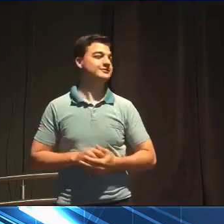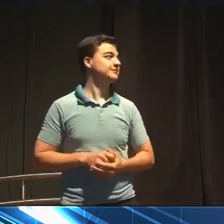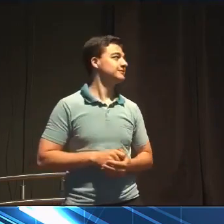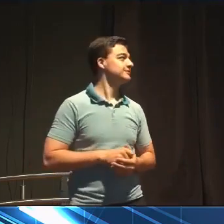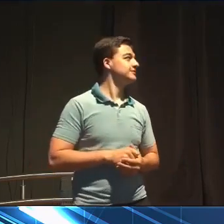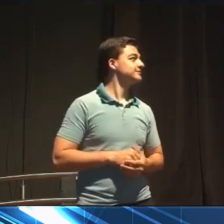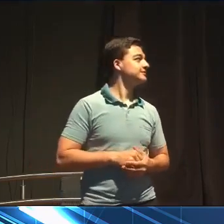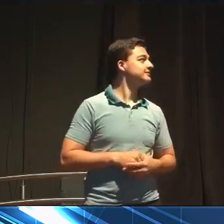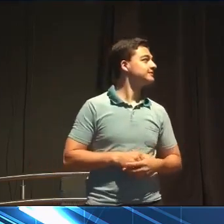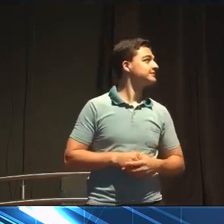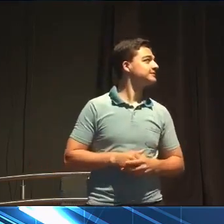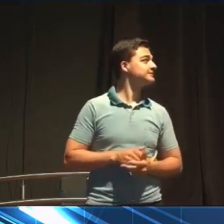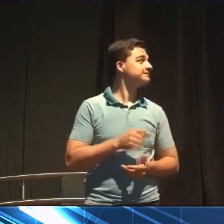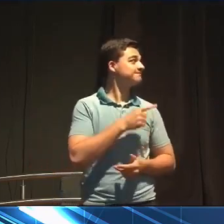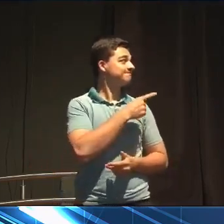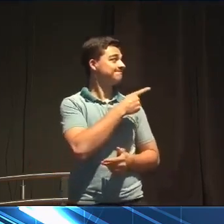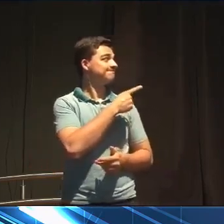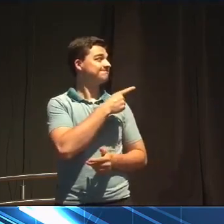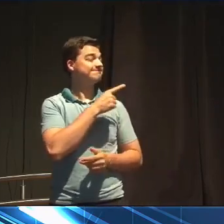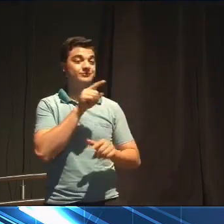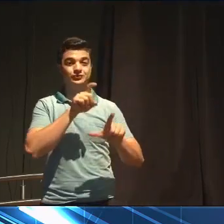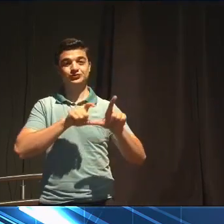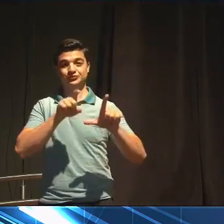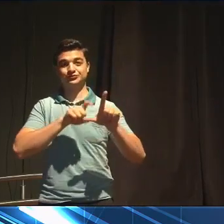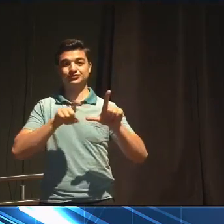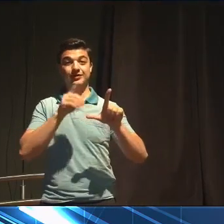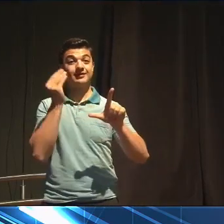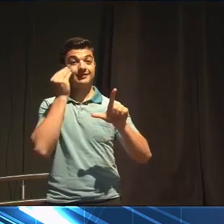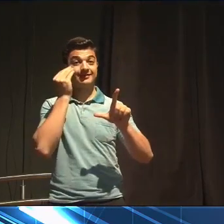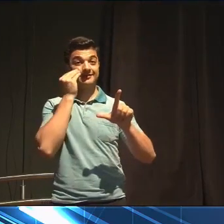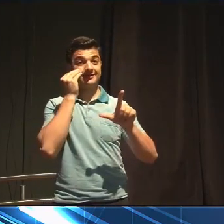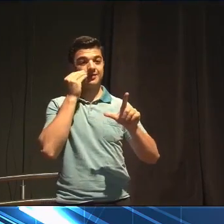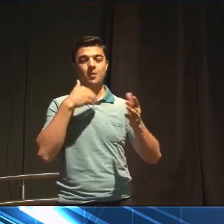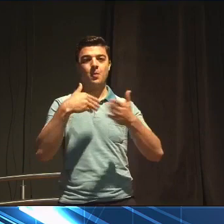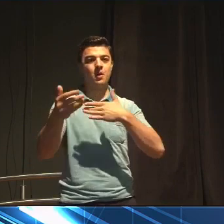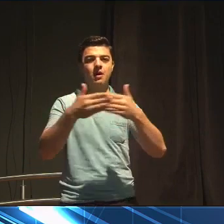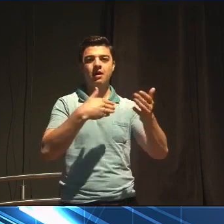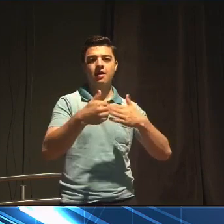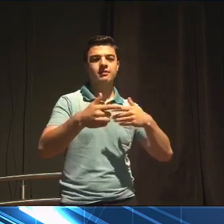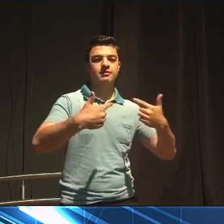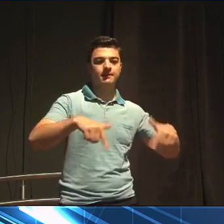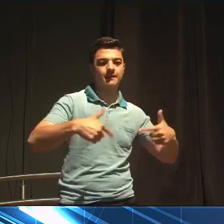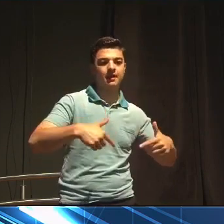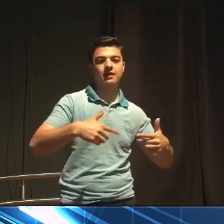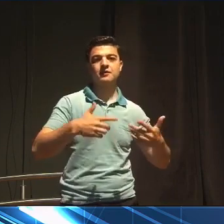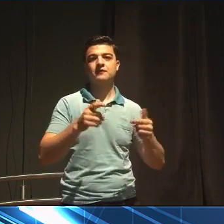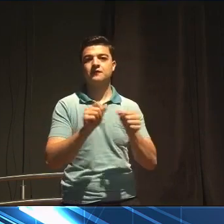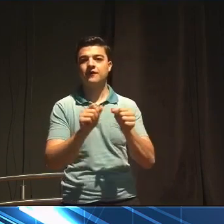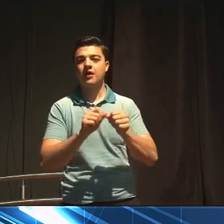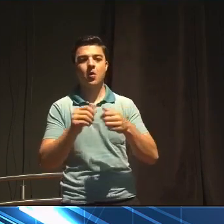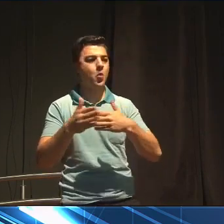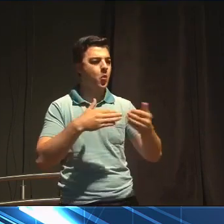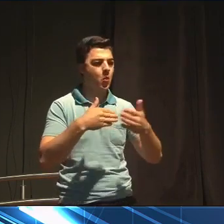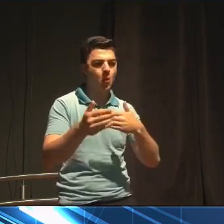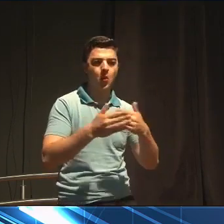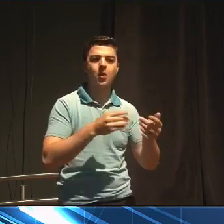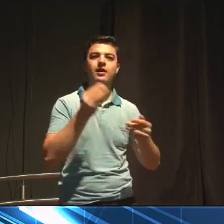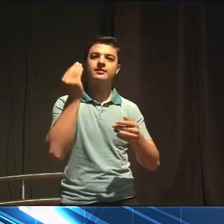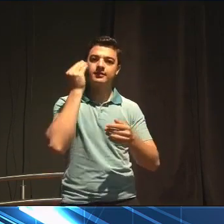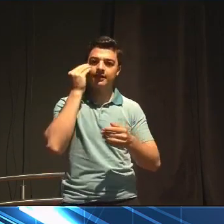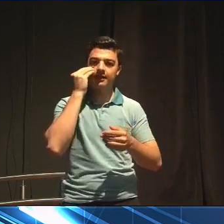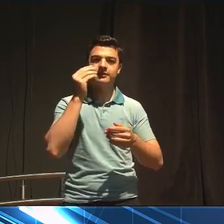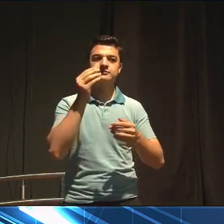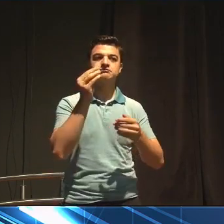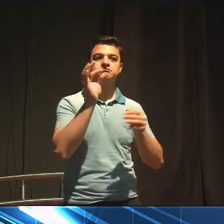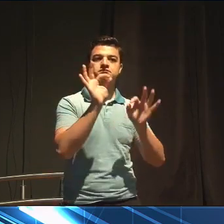Então, eles conseguem simular qualquer alteração dentro do mundo virtual e conseguem usar a inteligência artificial lá dentro para